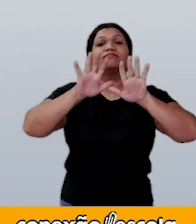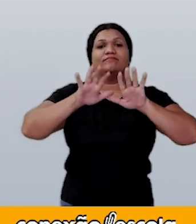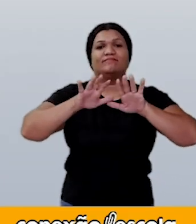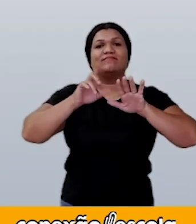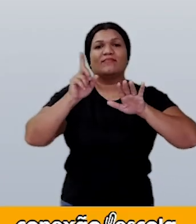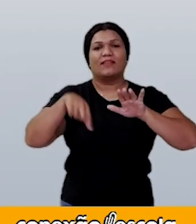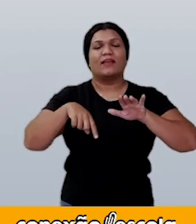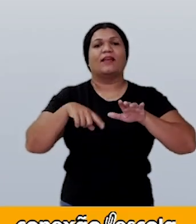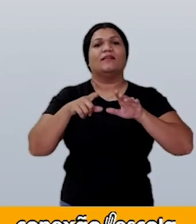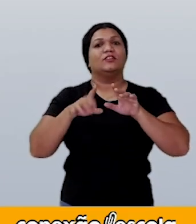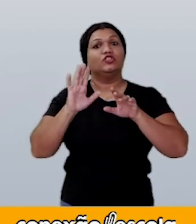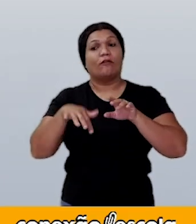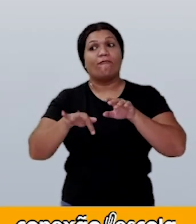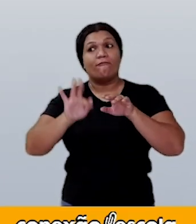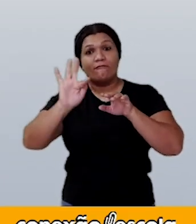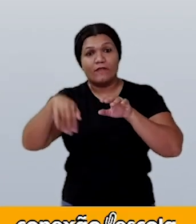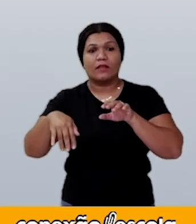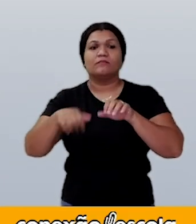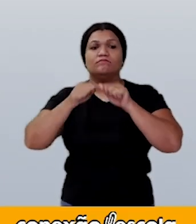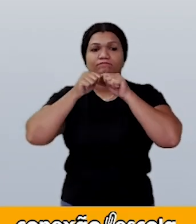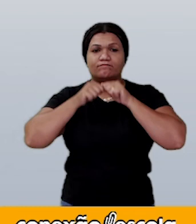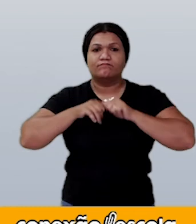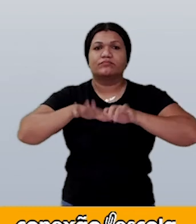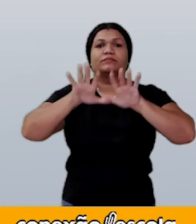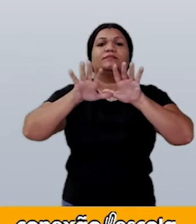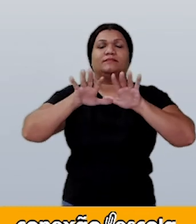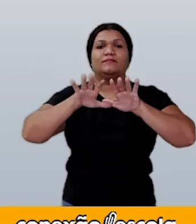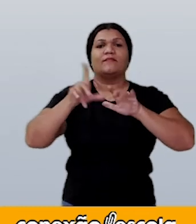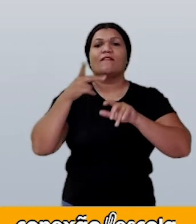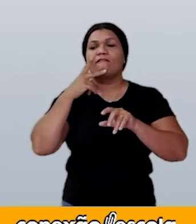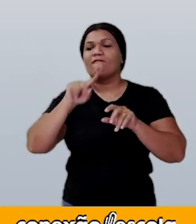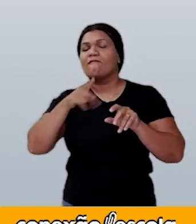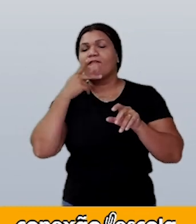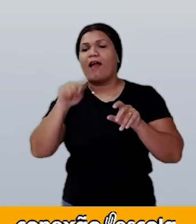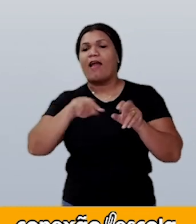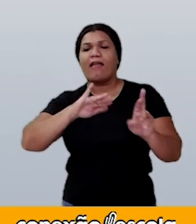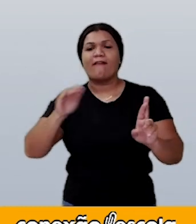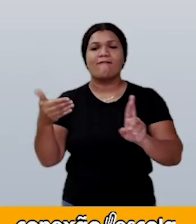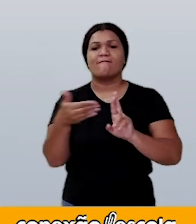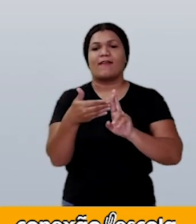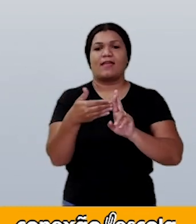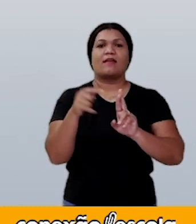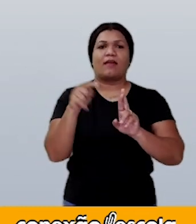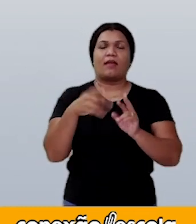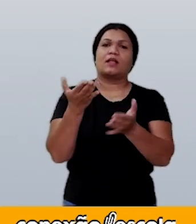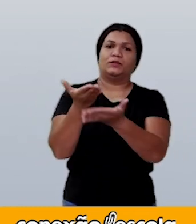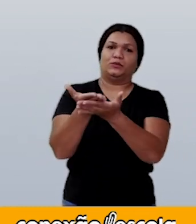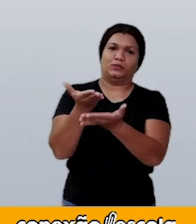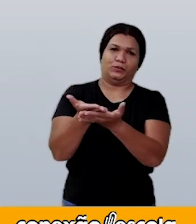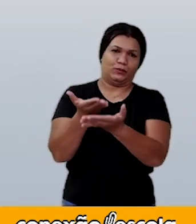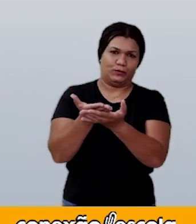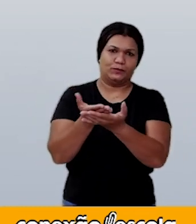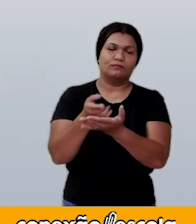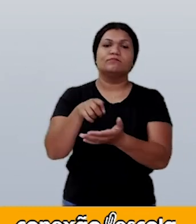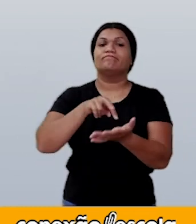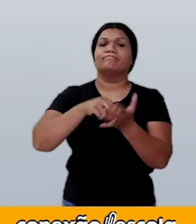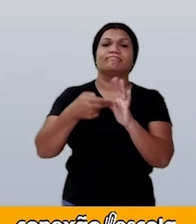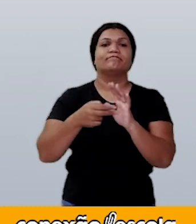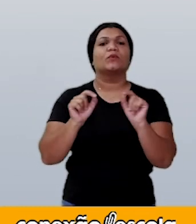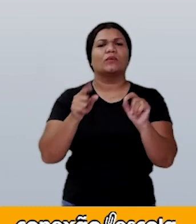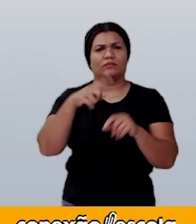as partículas lo estão se referindo justamente ao estudo. Ou